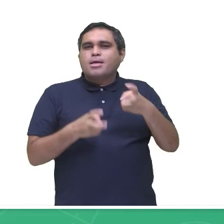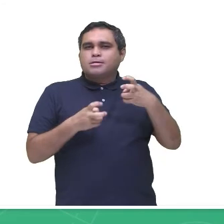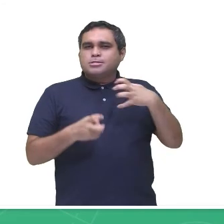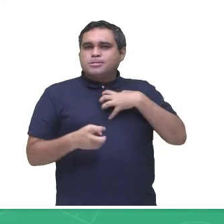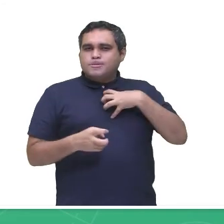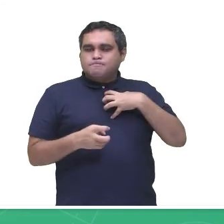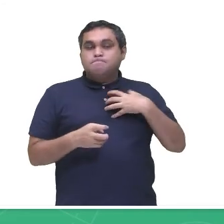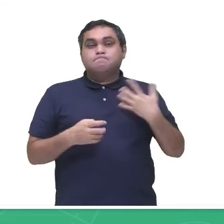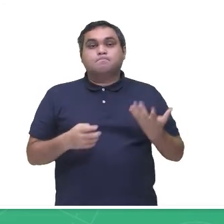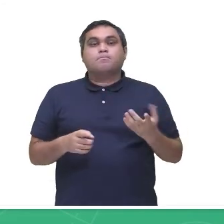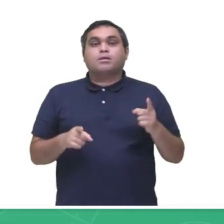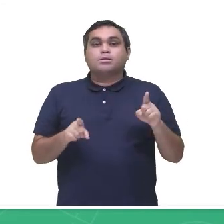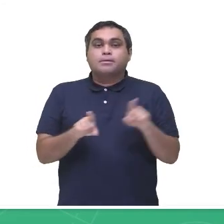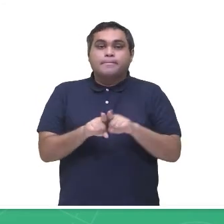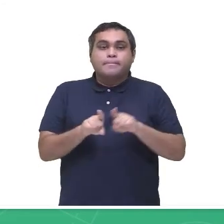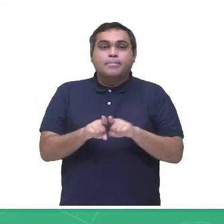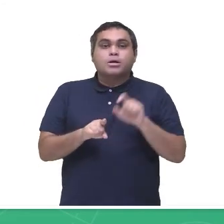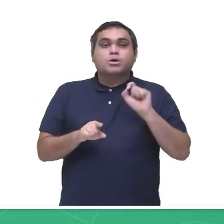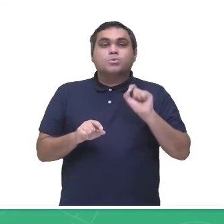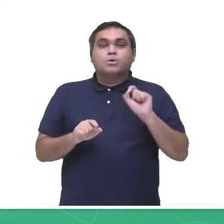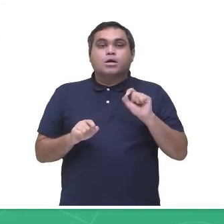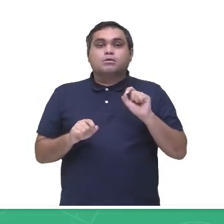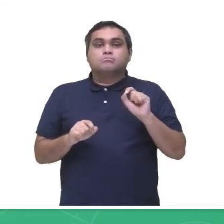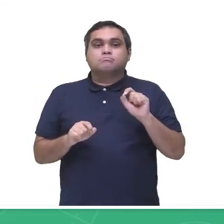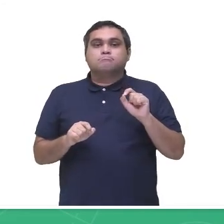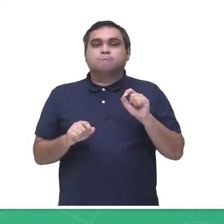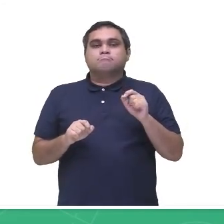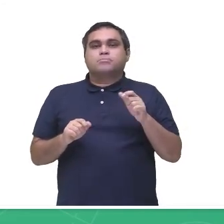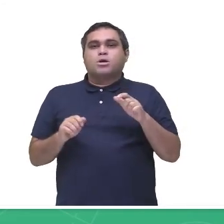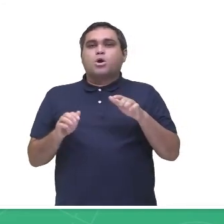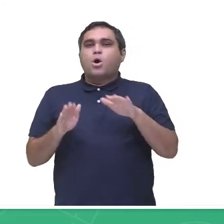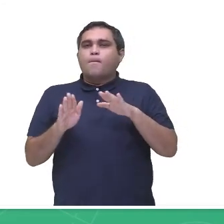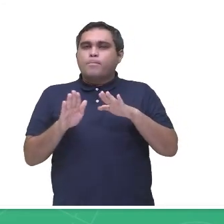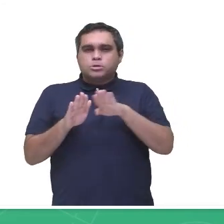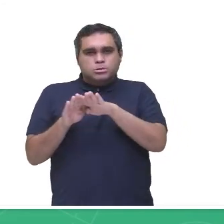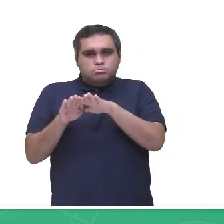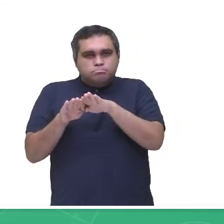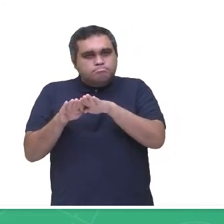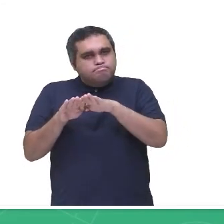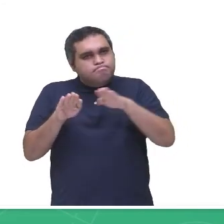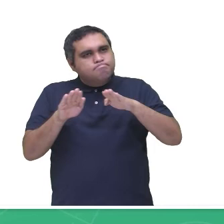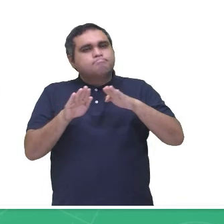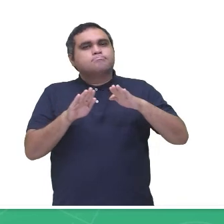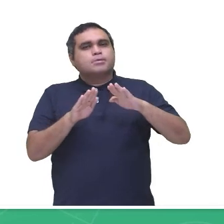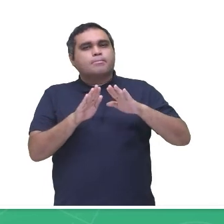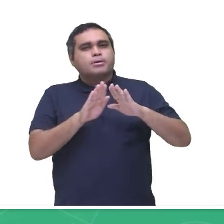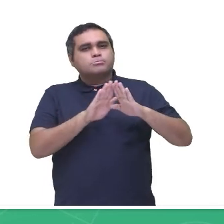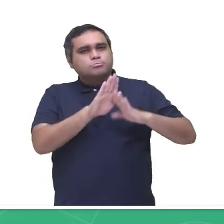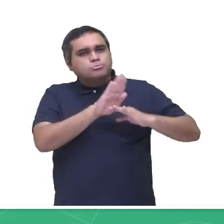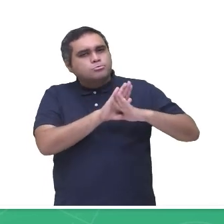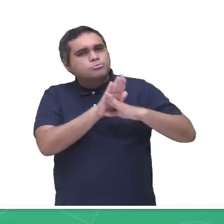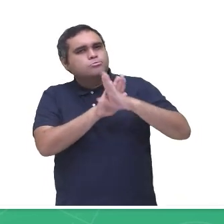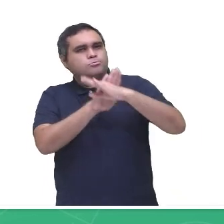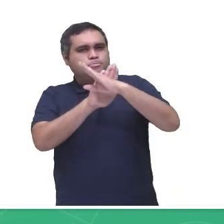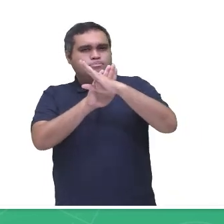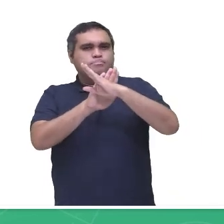composição assimétrica, em diagonal, que se revela no estilo grandioso, monumental,